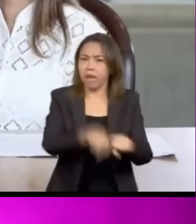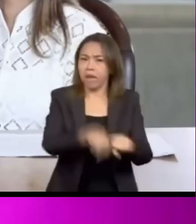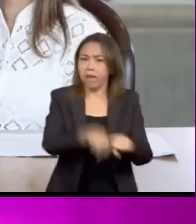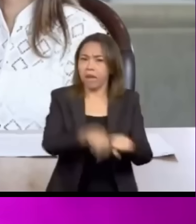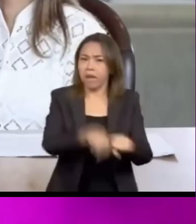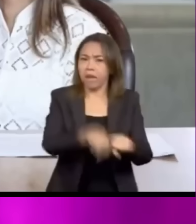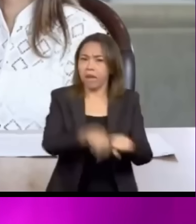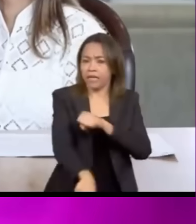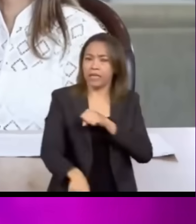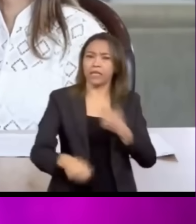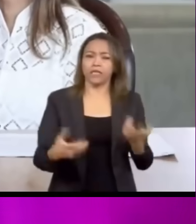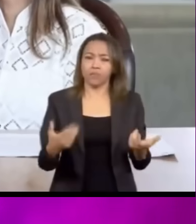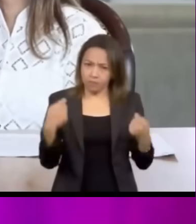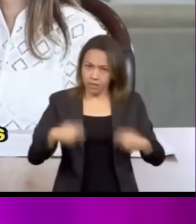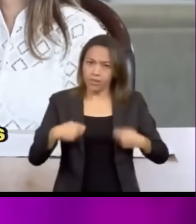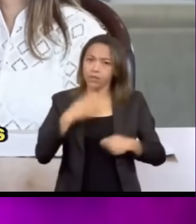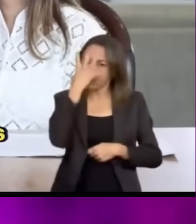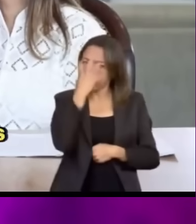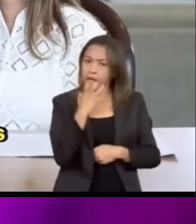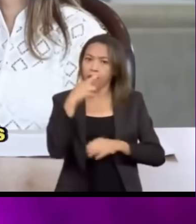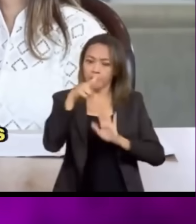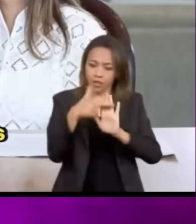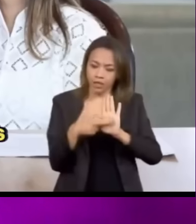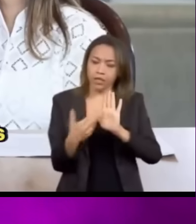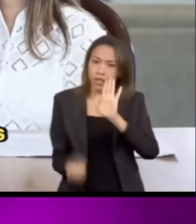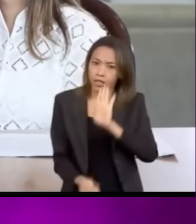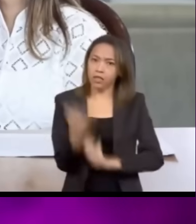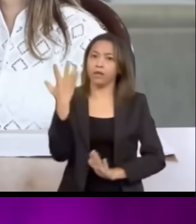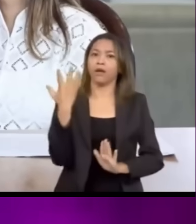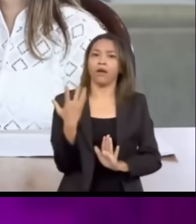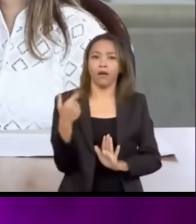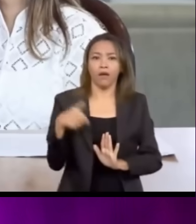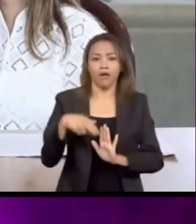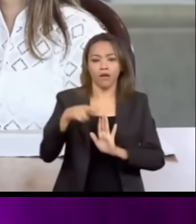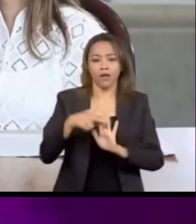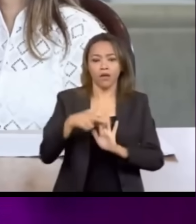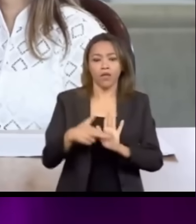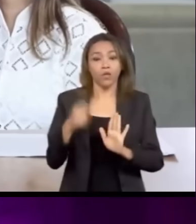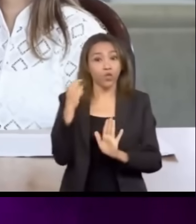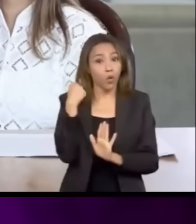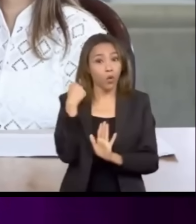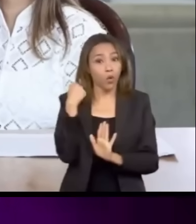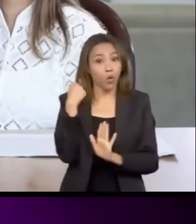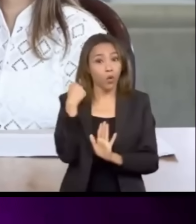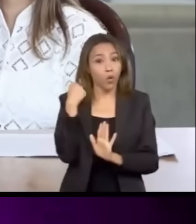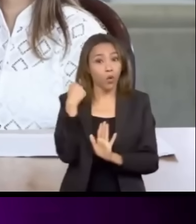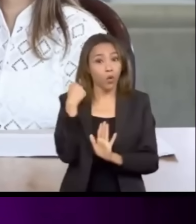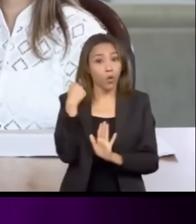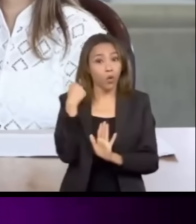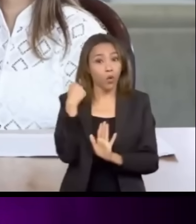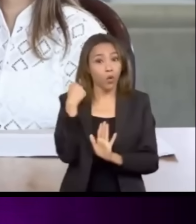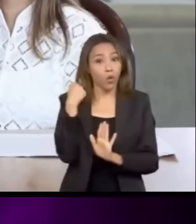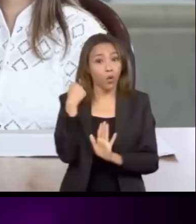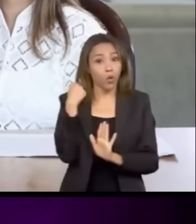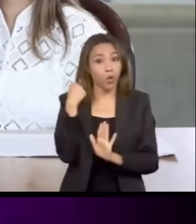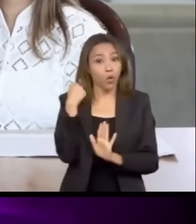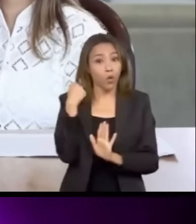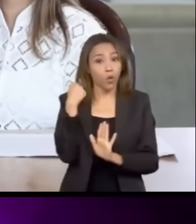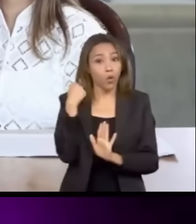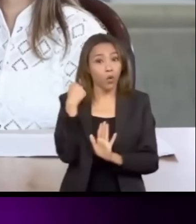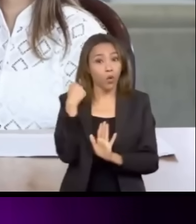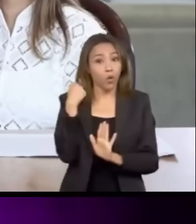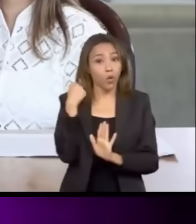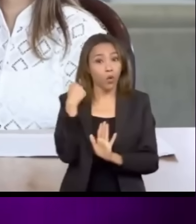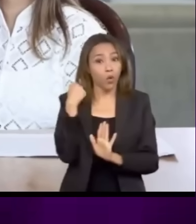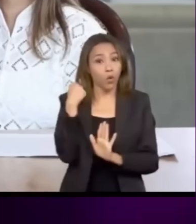Querem censurar as pessoas. Eu vou dizer mais, não é uma regulação só pra um país, é uma regulação pro mundo. Exato. Opa, o grande